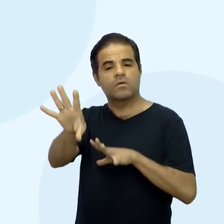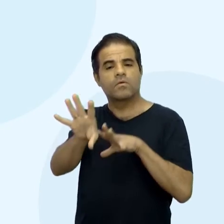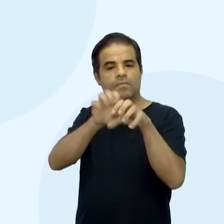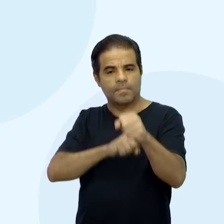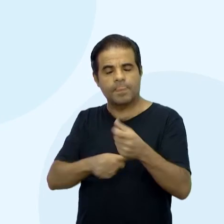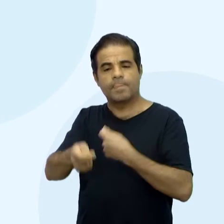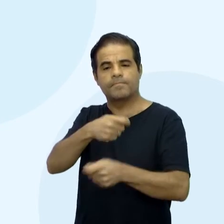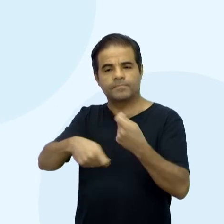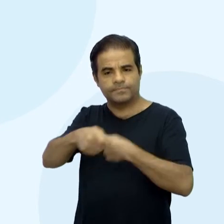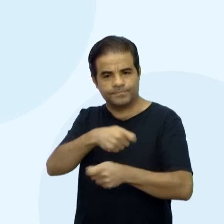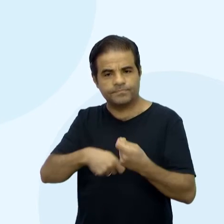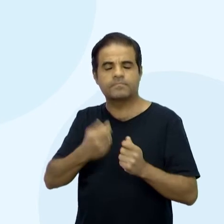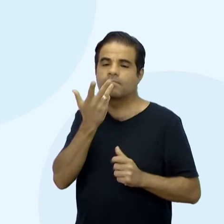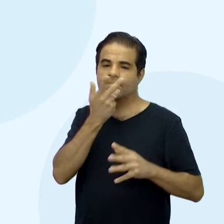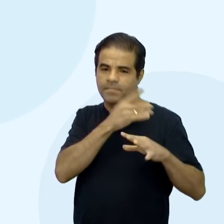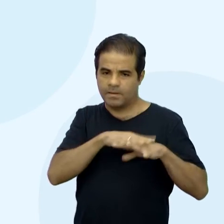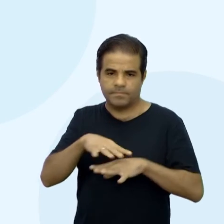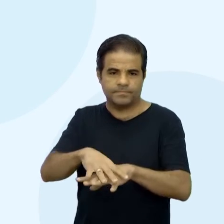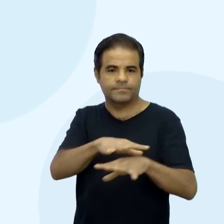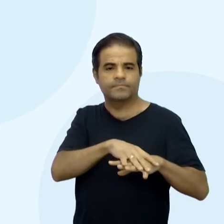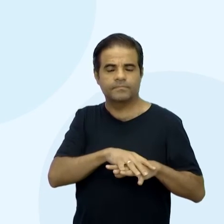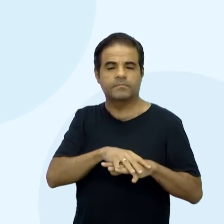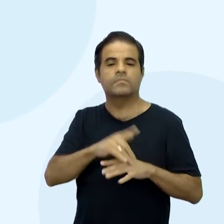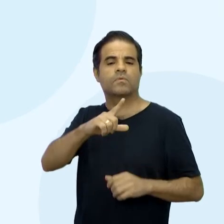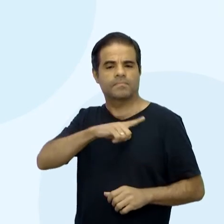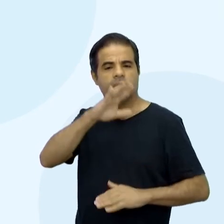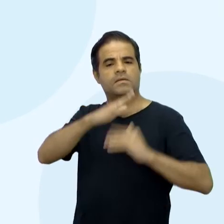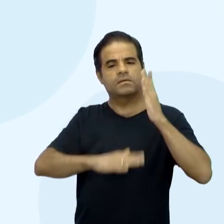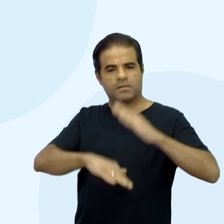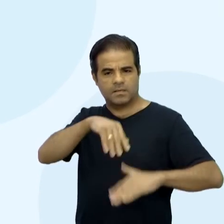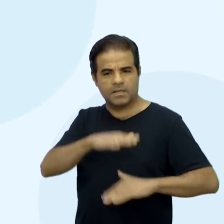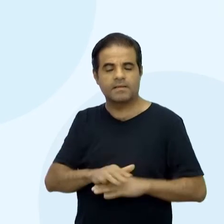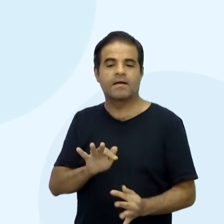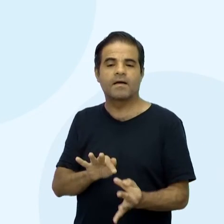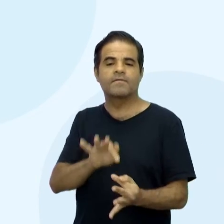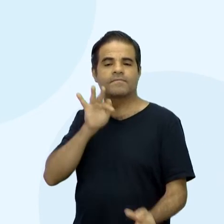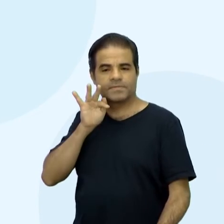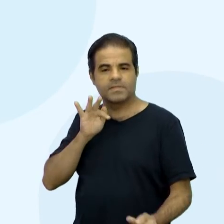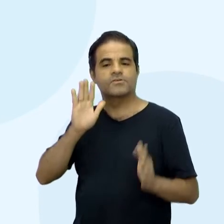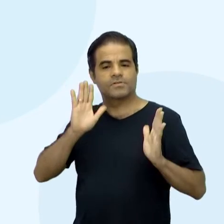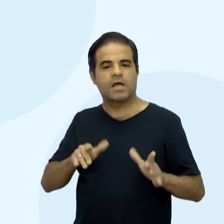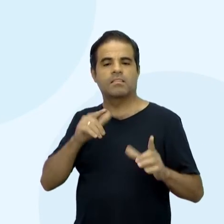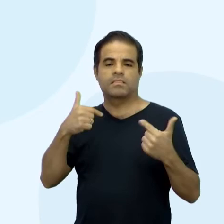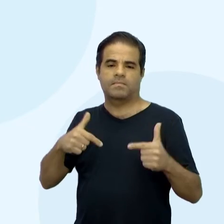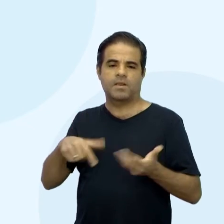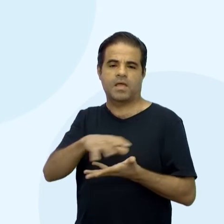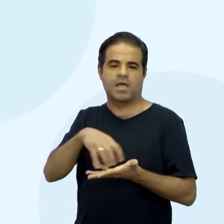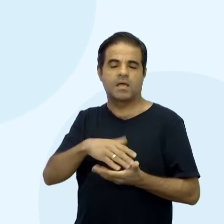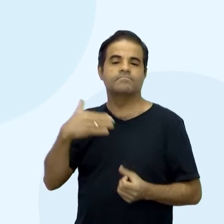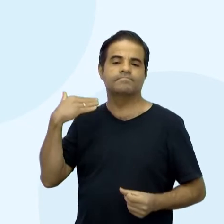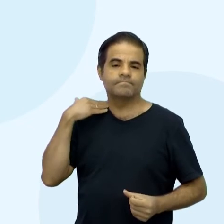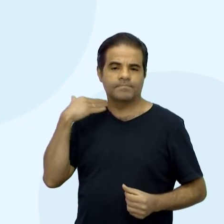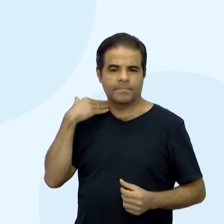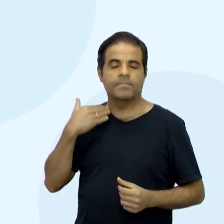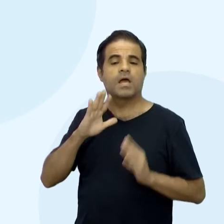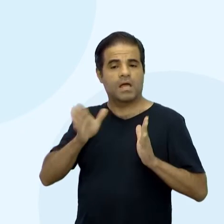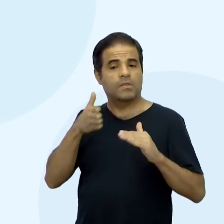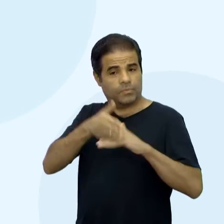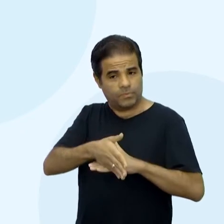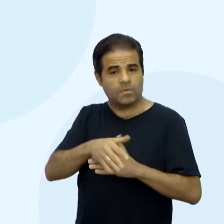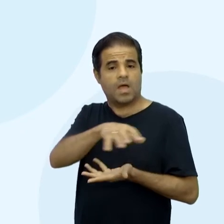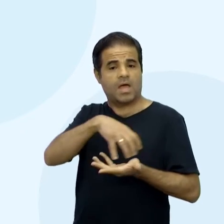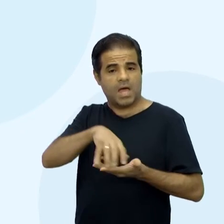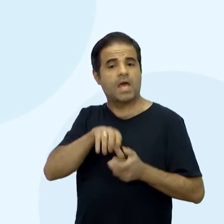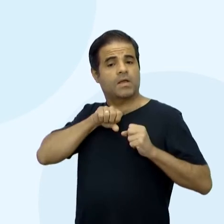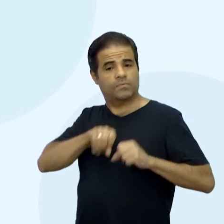formei em administração e matemática. Tenho habilitação em física e já trabalhei na área bancária. Atuo na